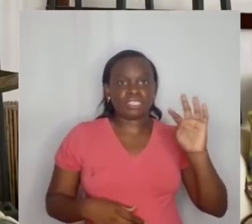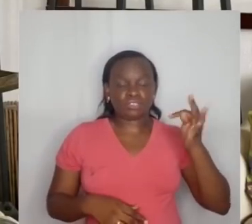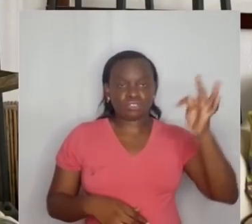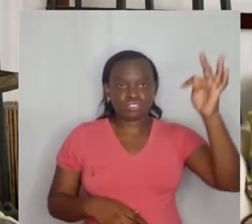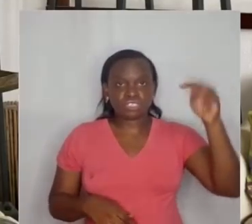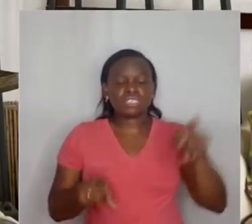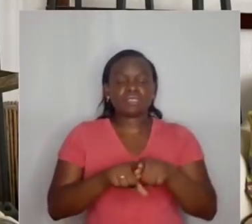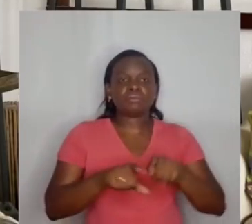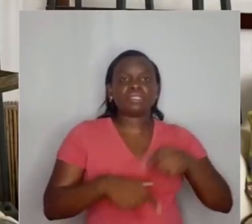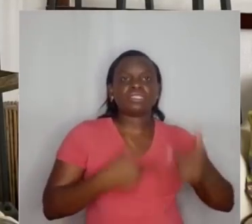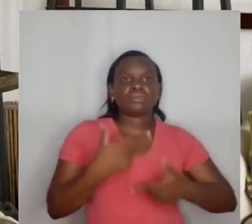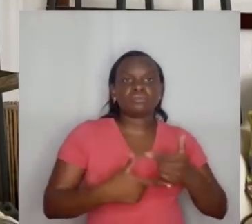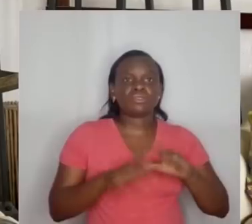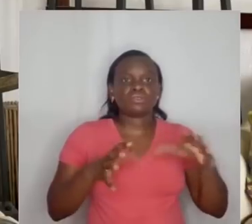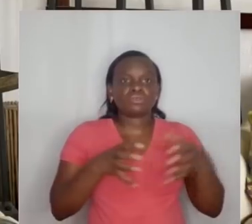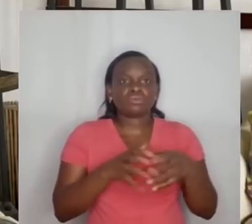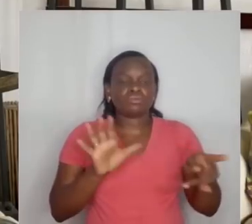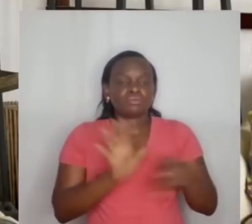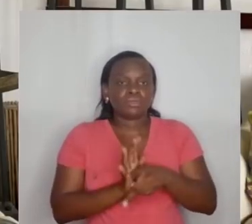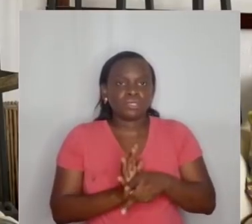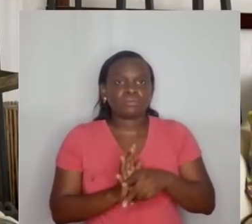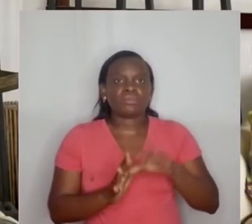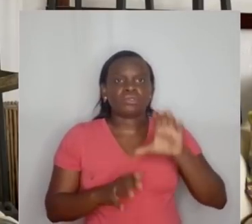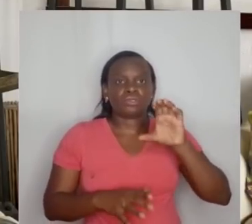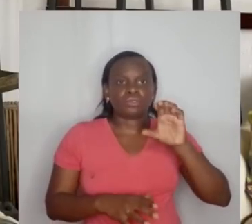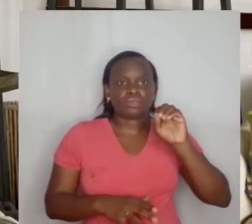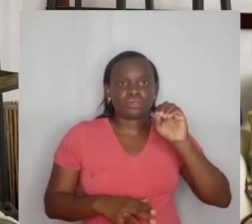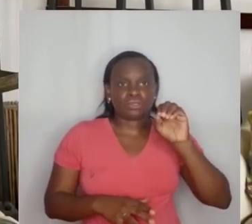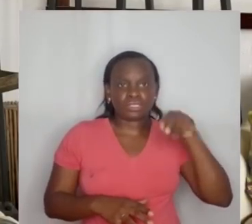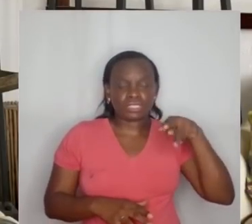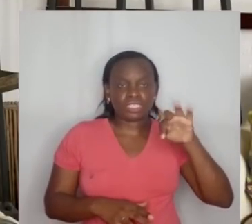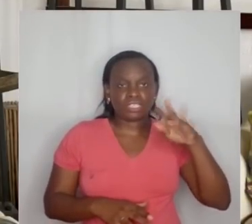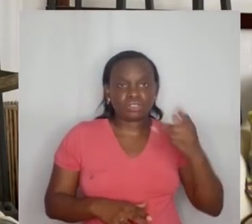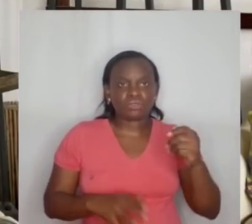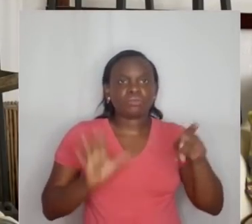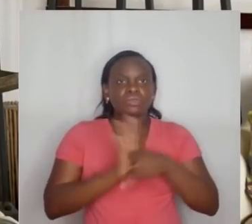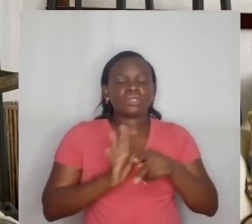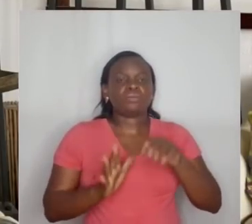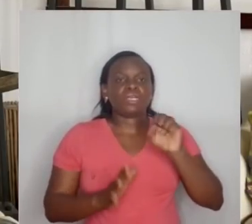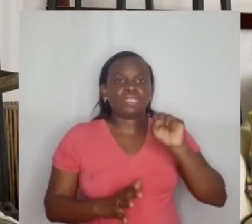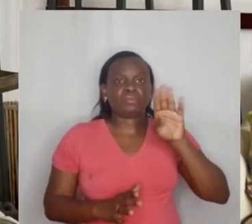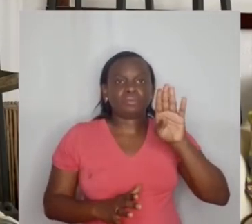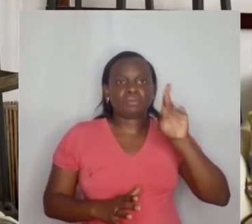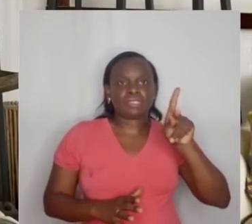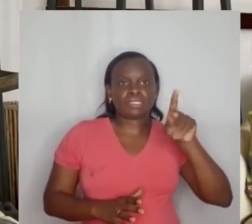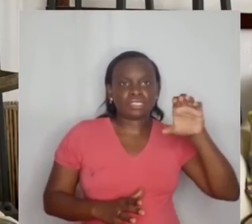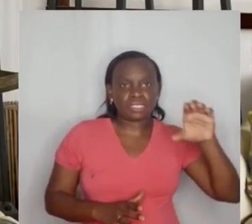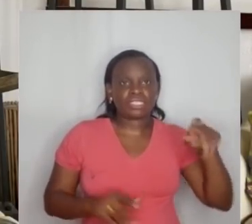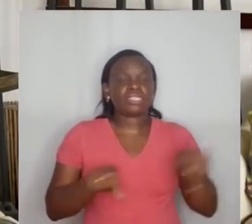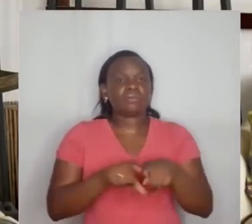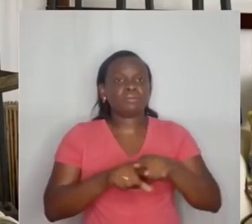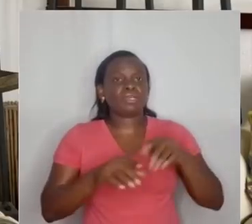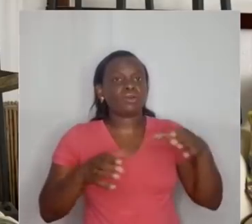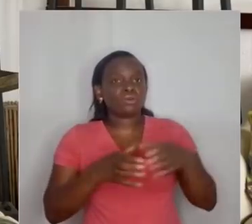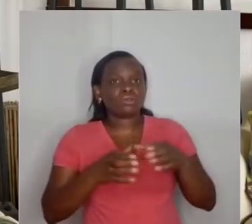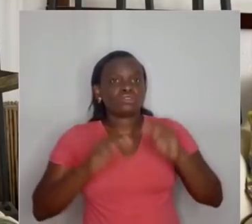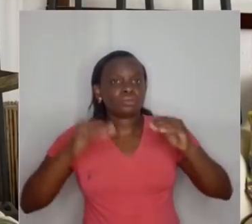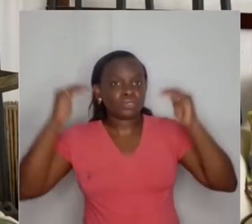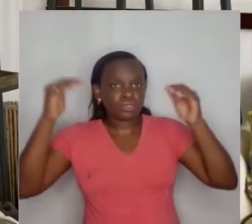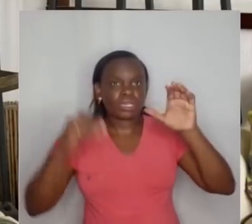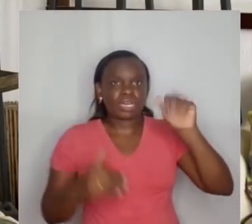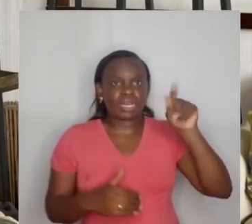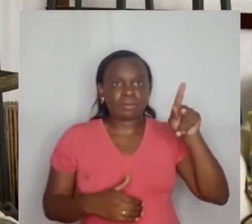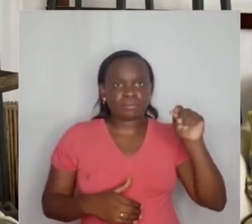Tecnologia e atuou como membro do Conselho da SBPC e do Conselho Superior da CAPES, do